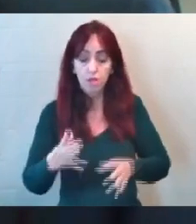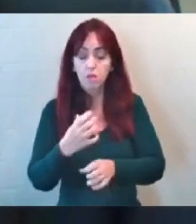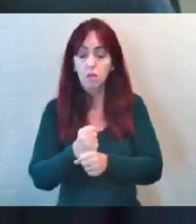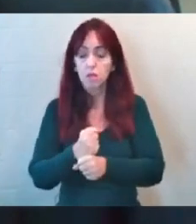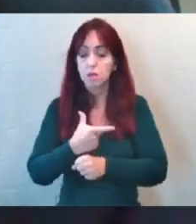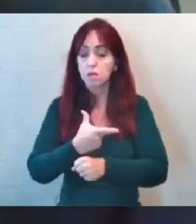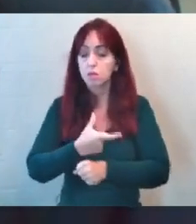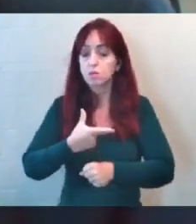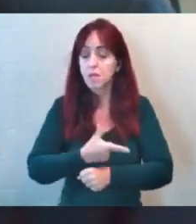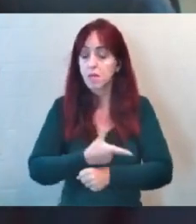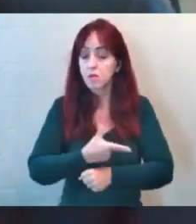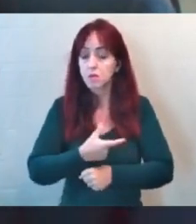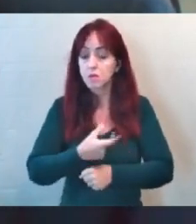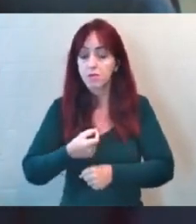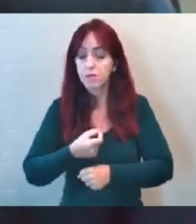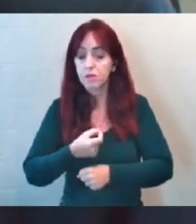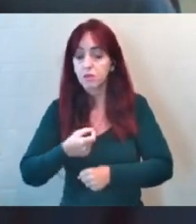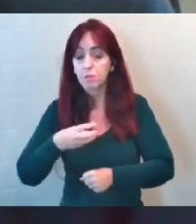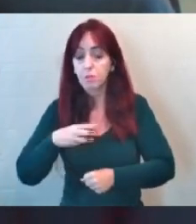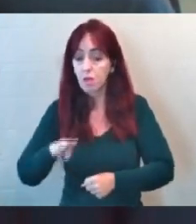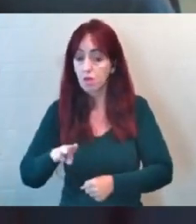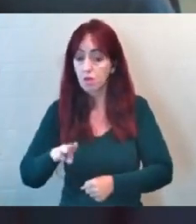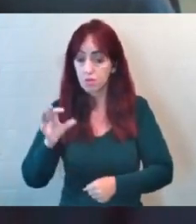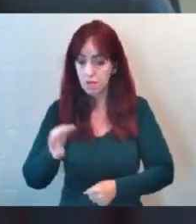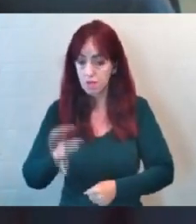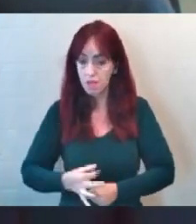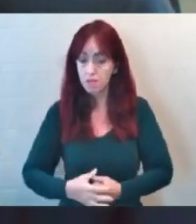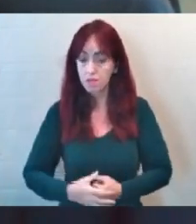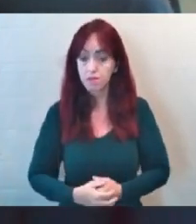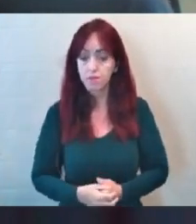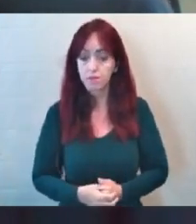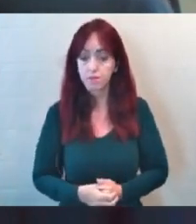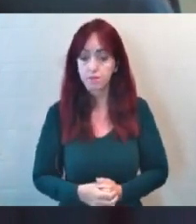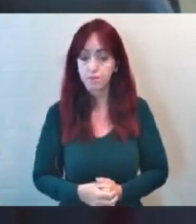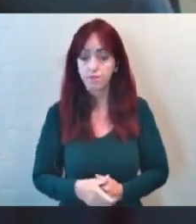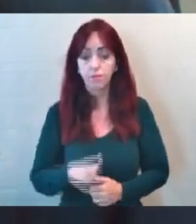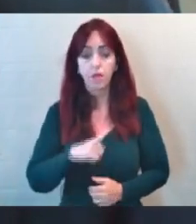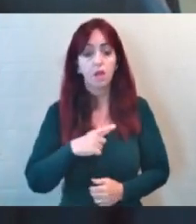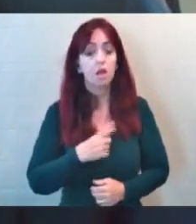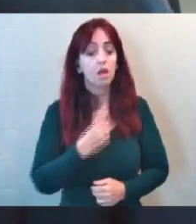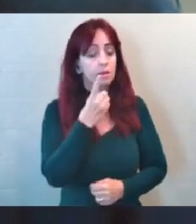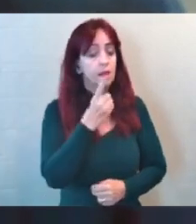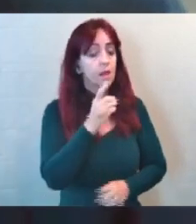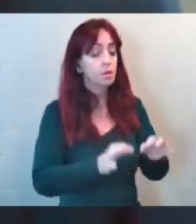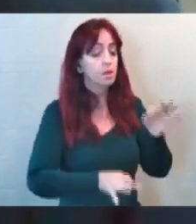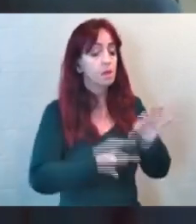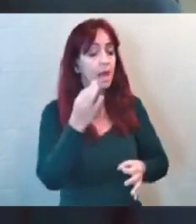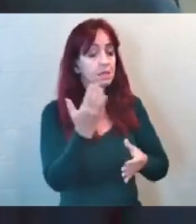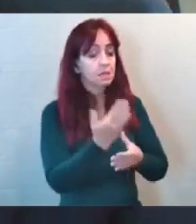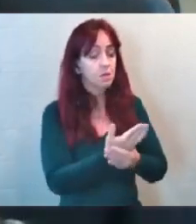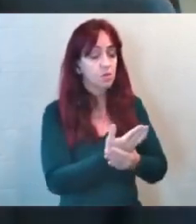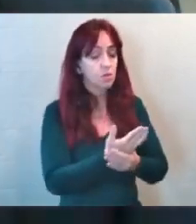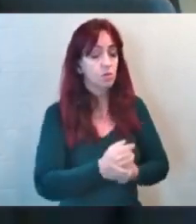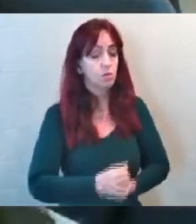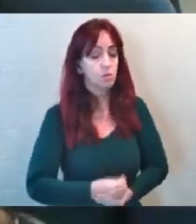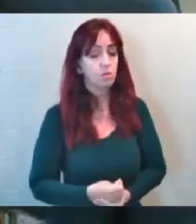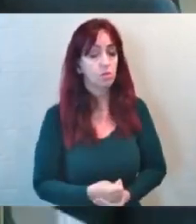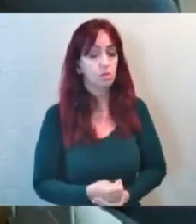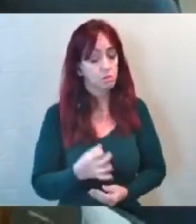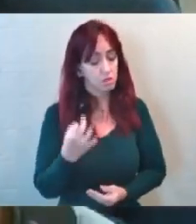220 milhões aí, certo? Não, tem uma parte que é de ação judicial. Exato, mas é um...